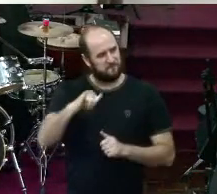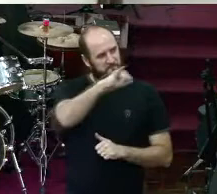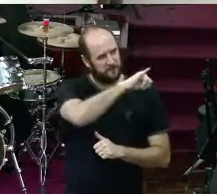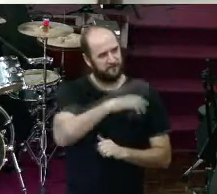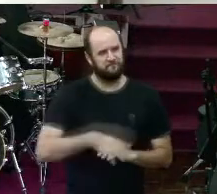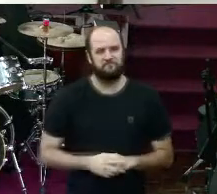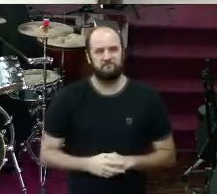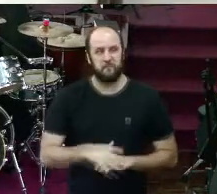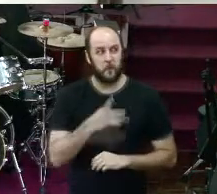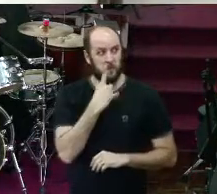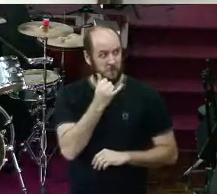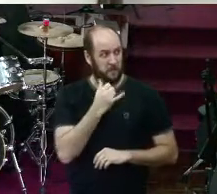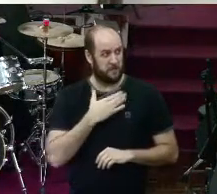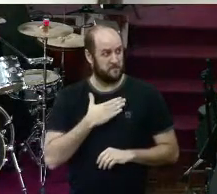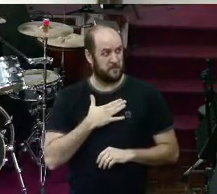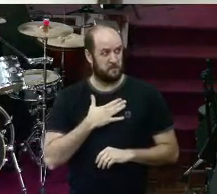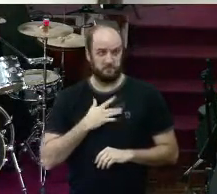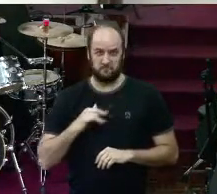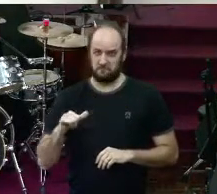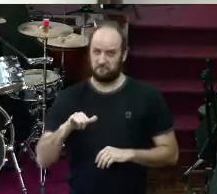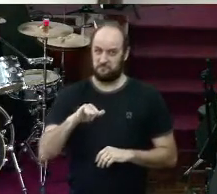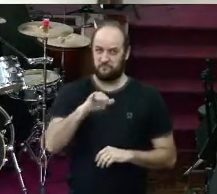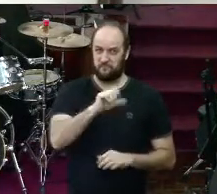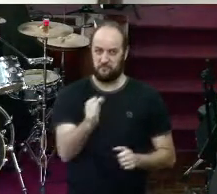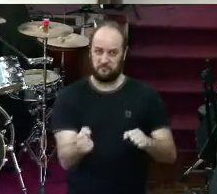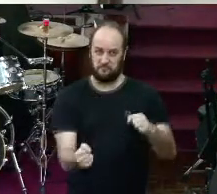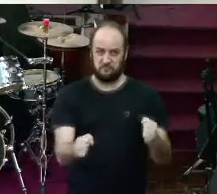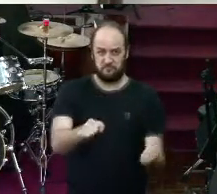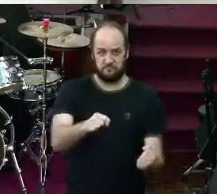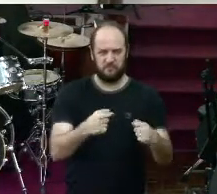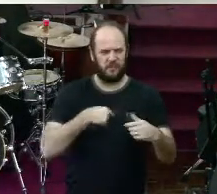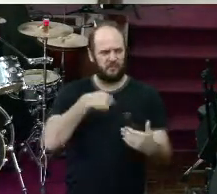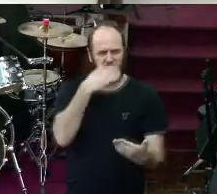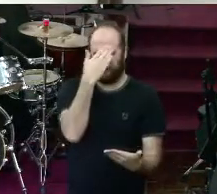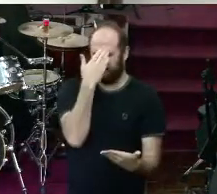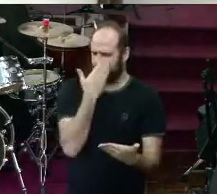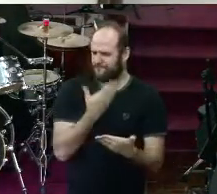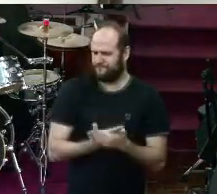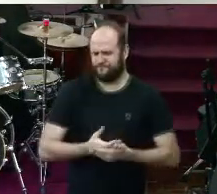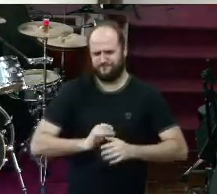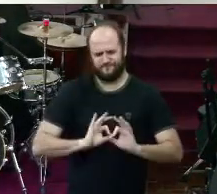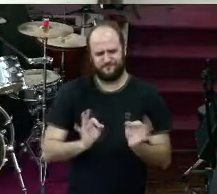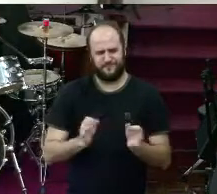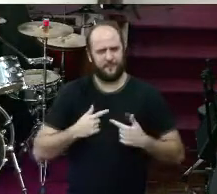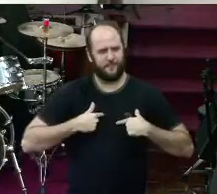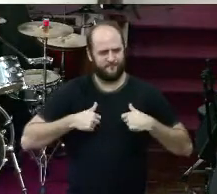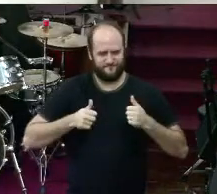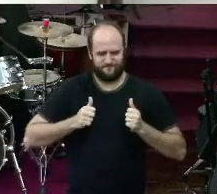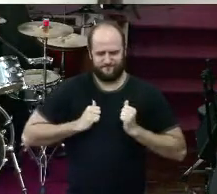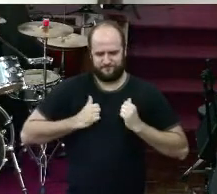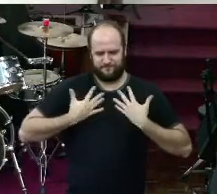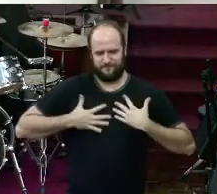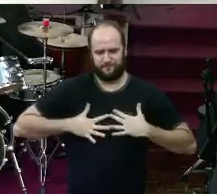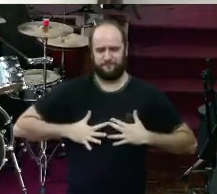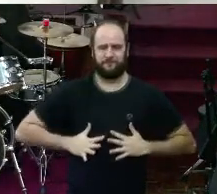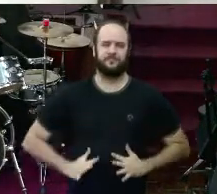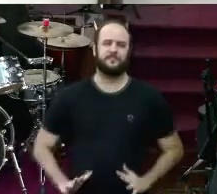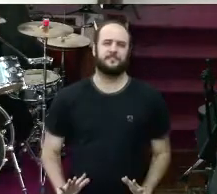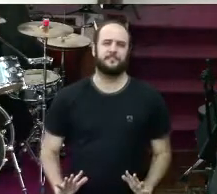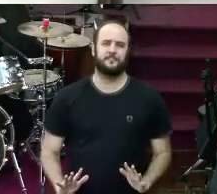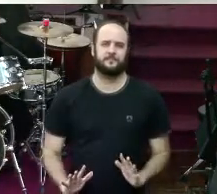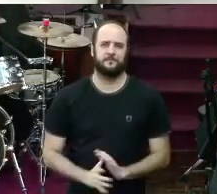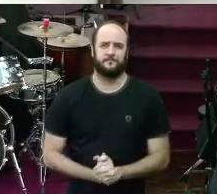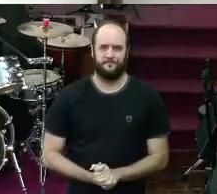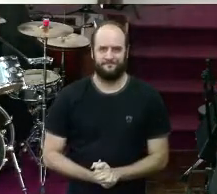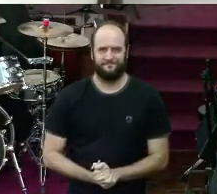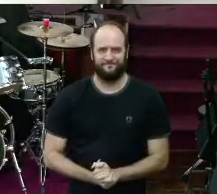O meu pai é que está conduzindo este avião, e eu confio no meu pai, por isso que eu não estou desesperado. Trazendo